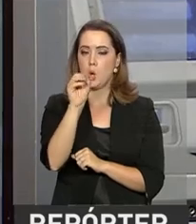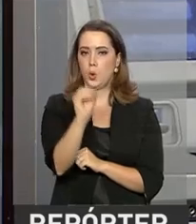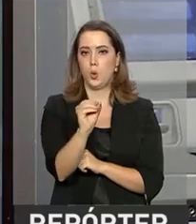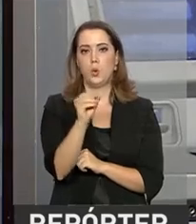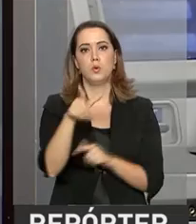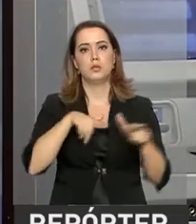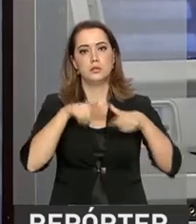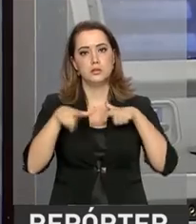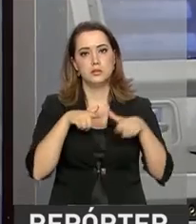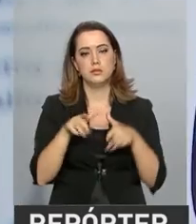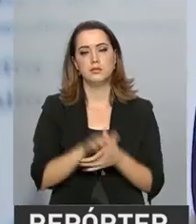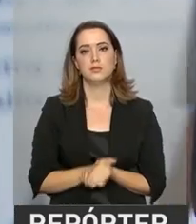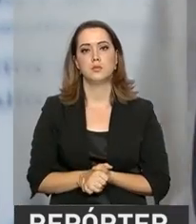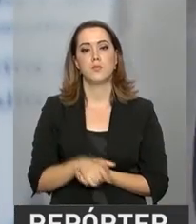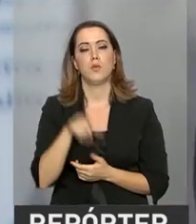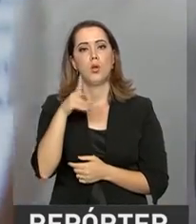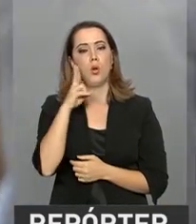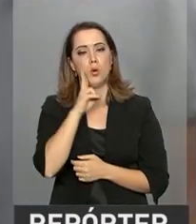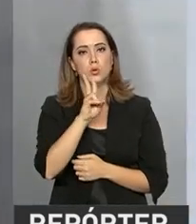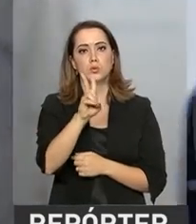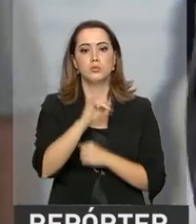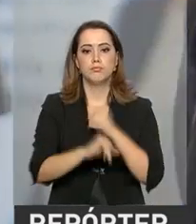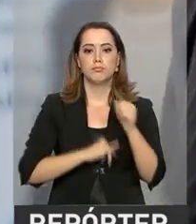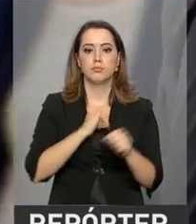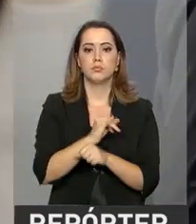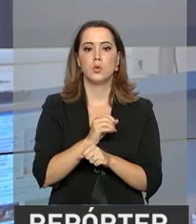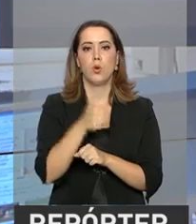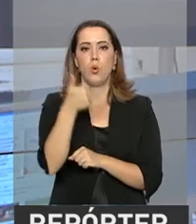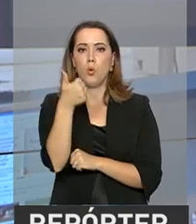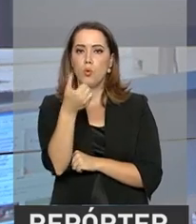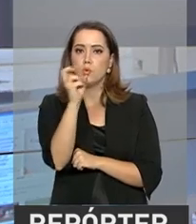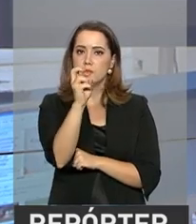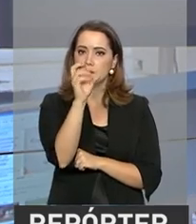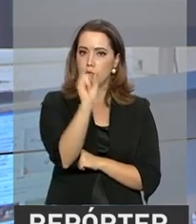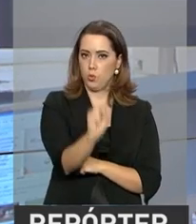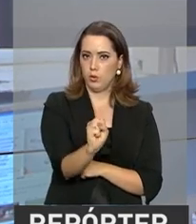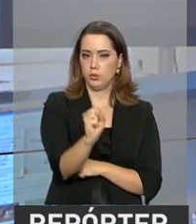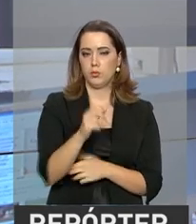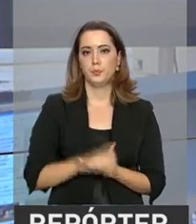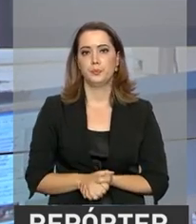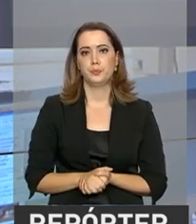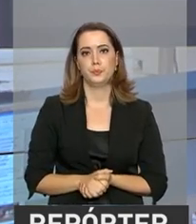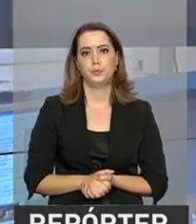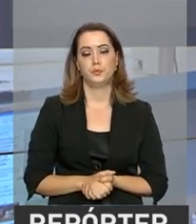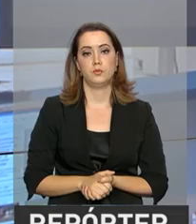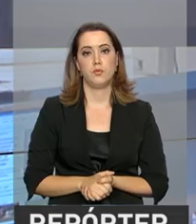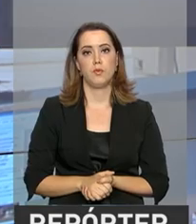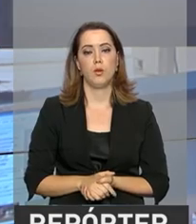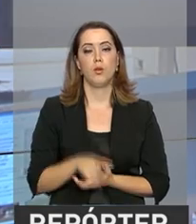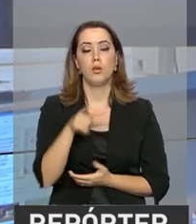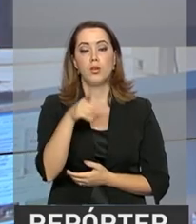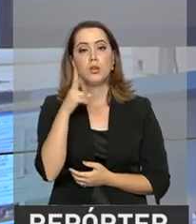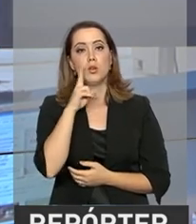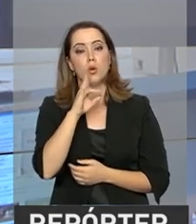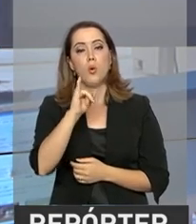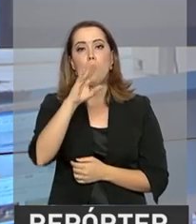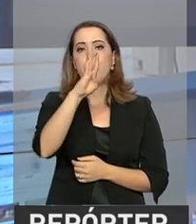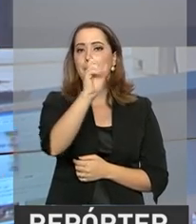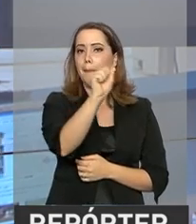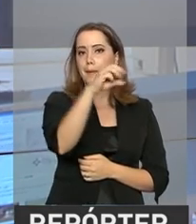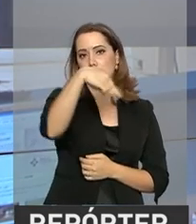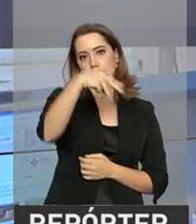ministério do trabalho o telefone é 15 8 o ibama investe para prevenir queimadas e incêndios